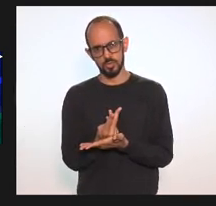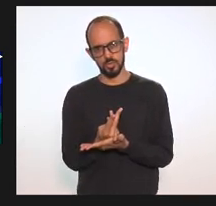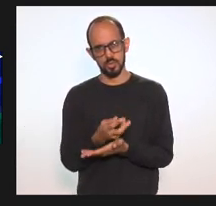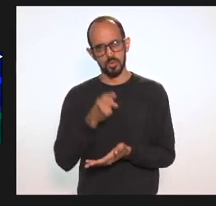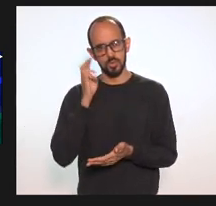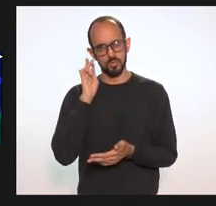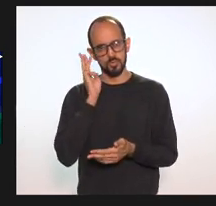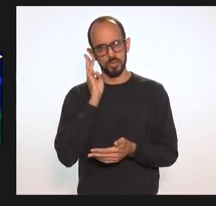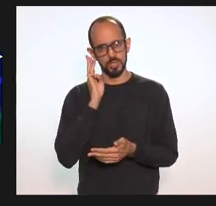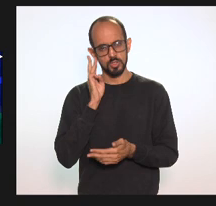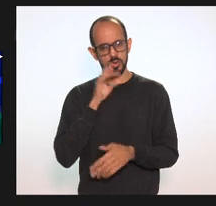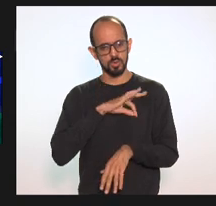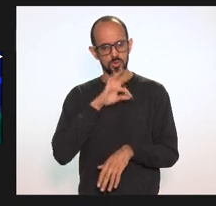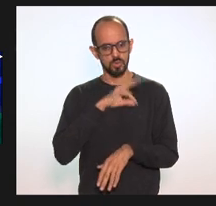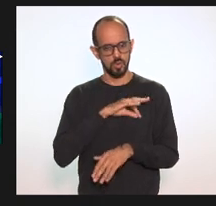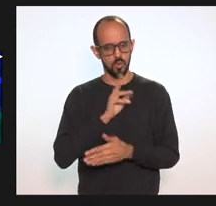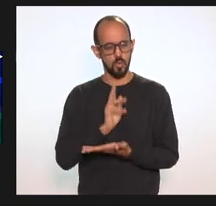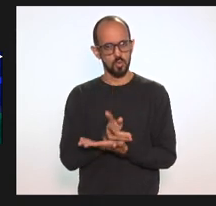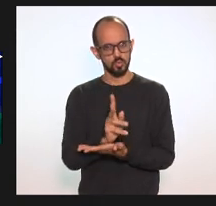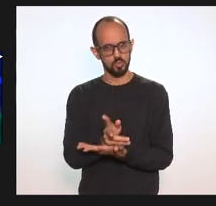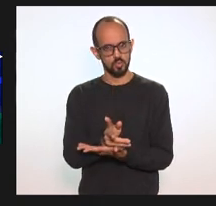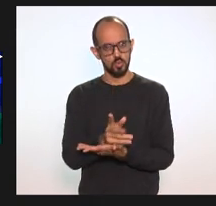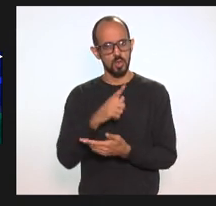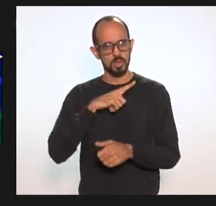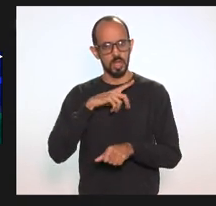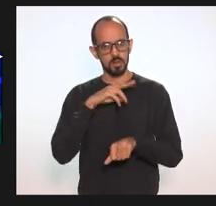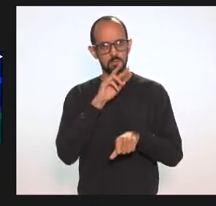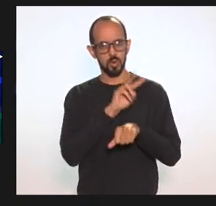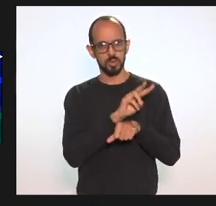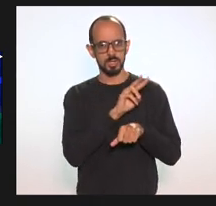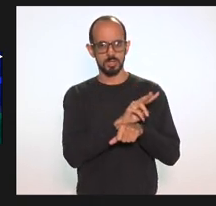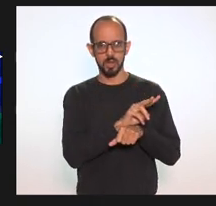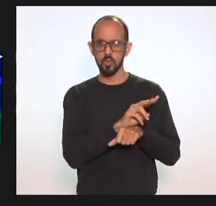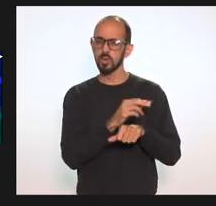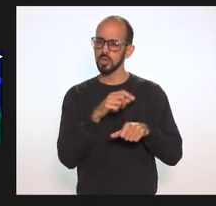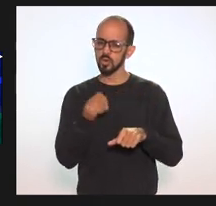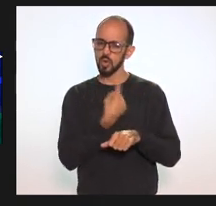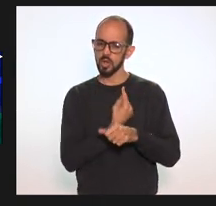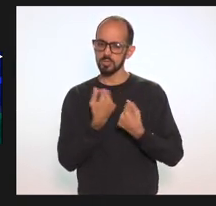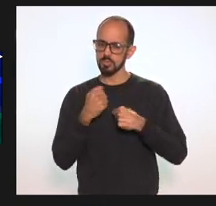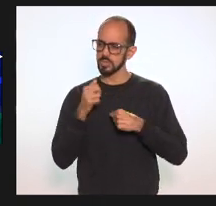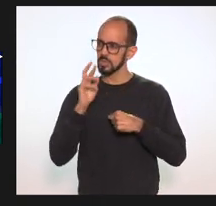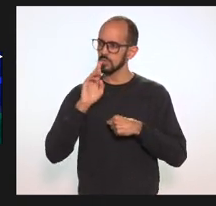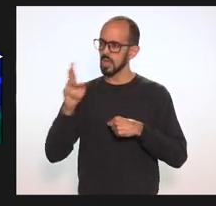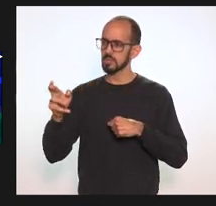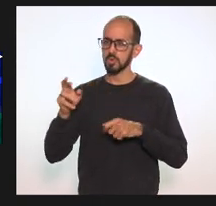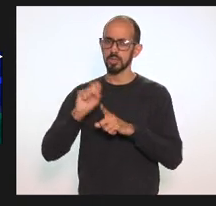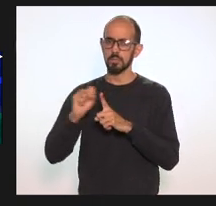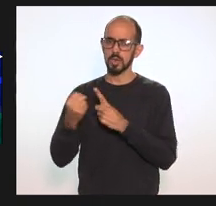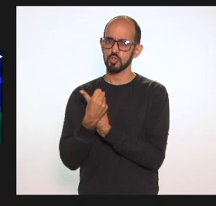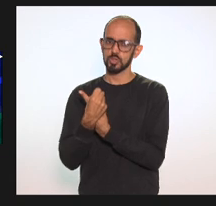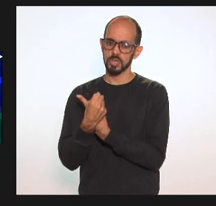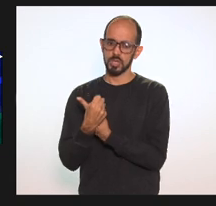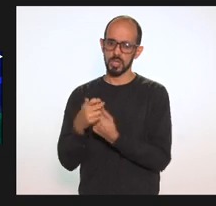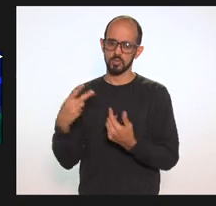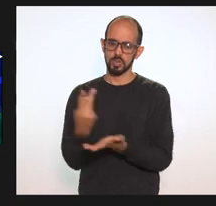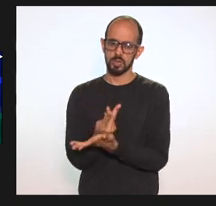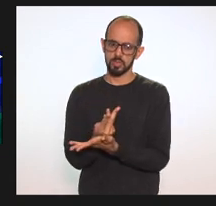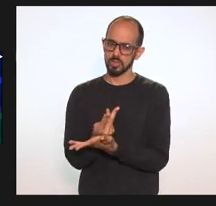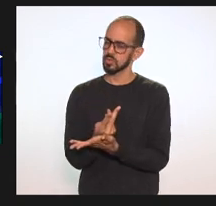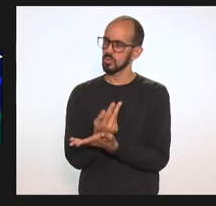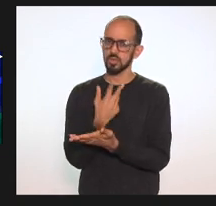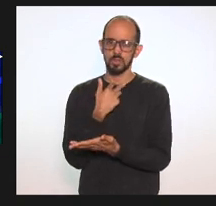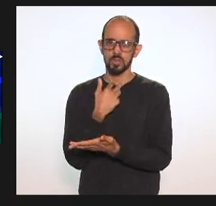devido o salário tá com escolta embaixo que nós precisamos dar uma resposta para a sociedade nada passará impune